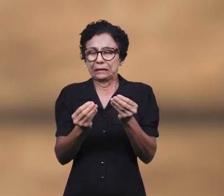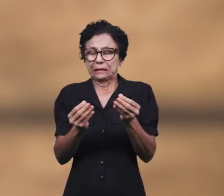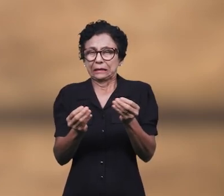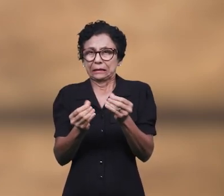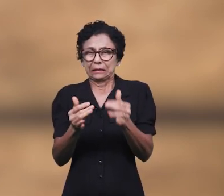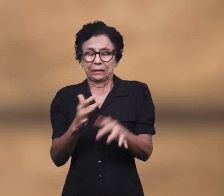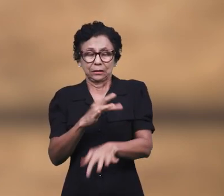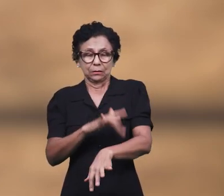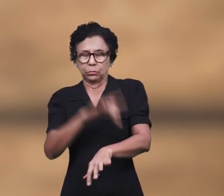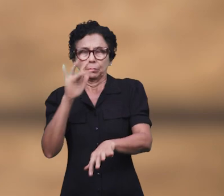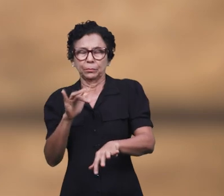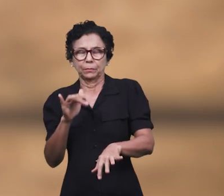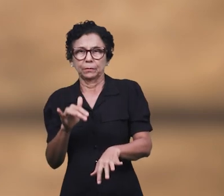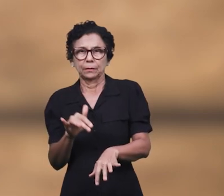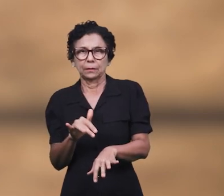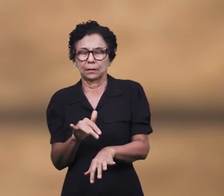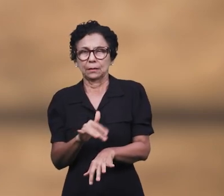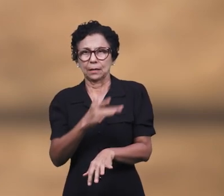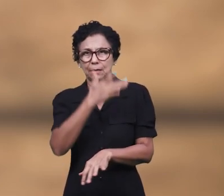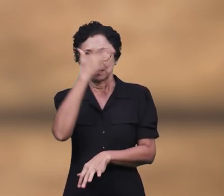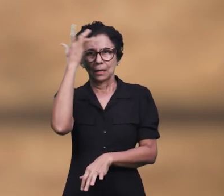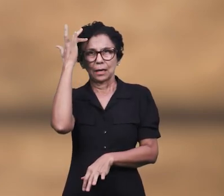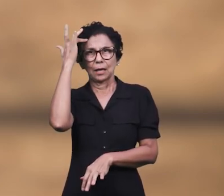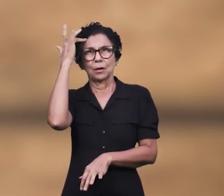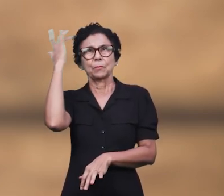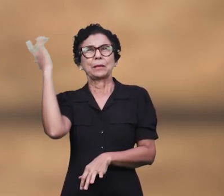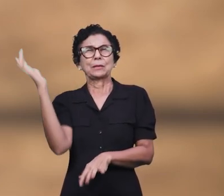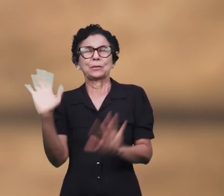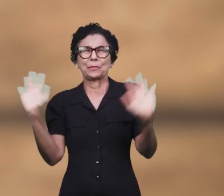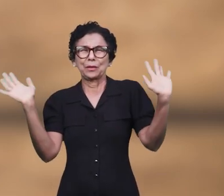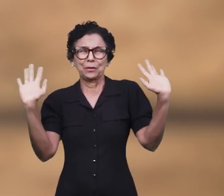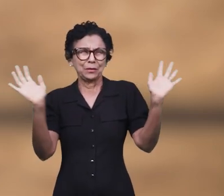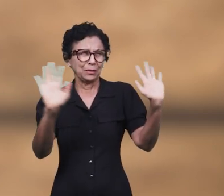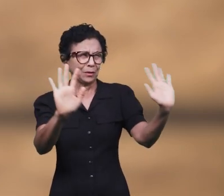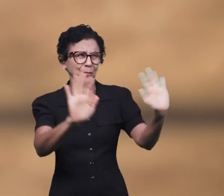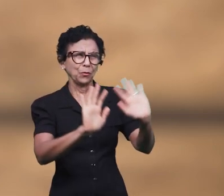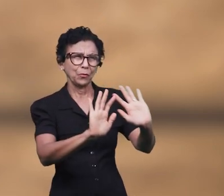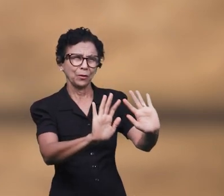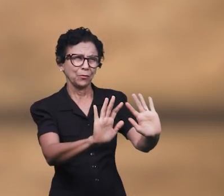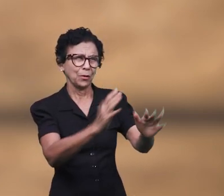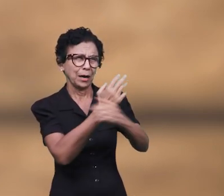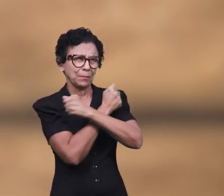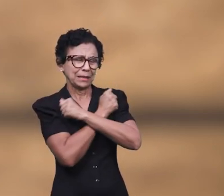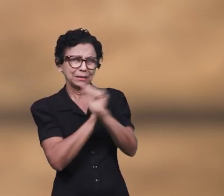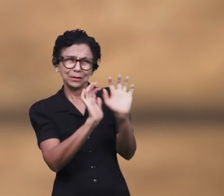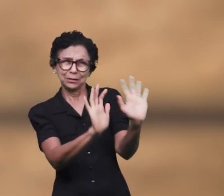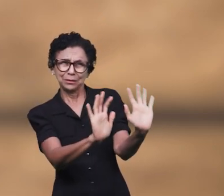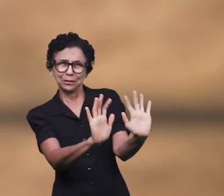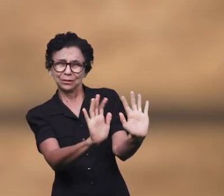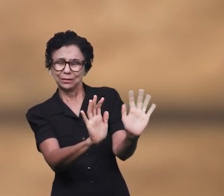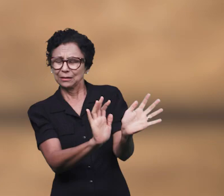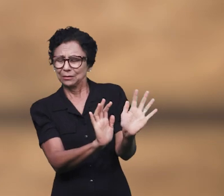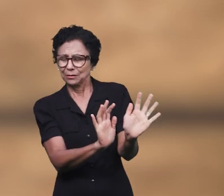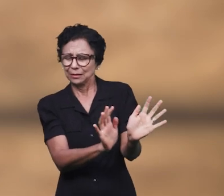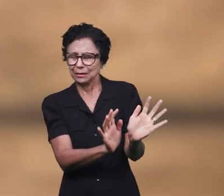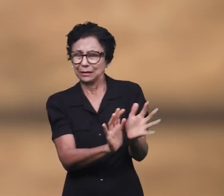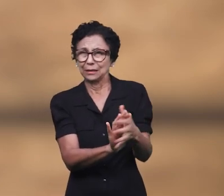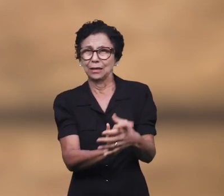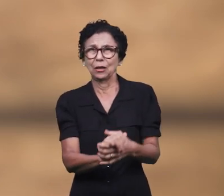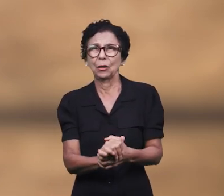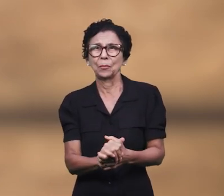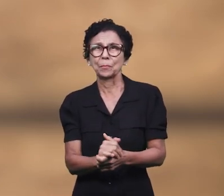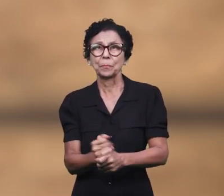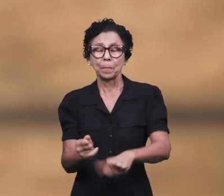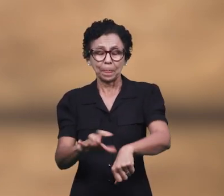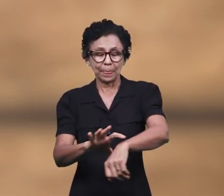toque, sendo que muitos pacientes eles não toleram ser agarrados ou abraçados. Não há inchaço